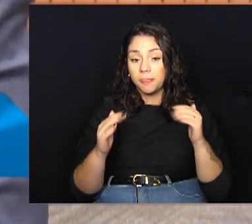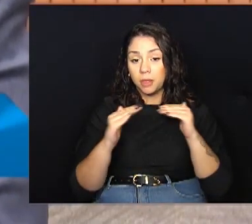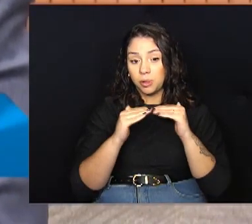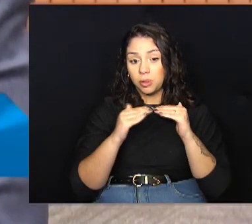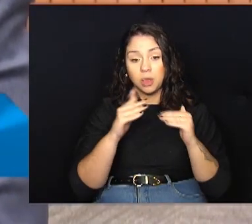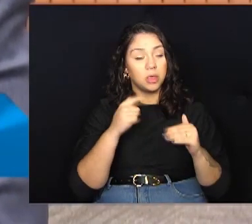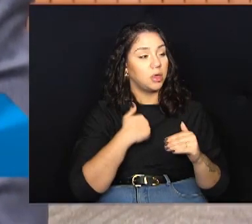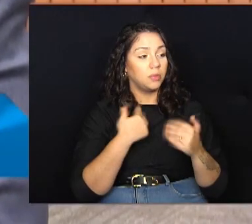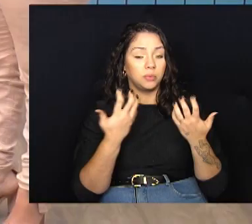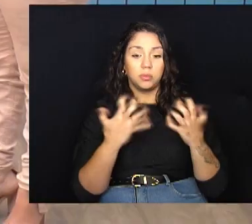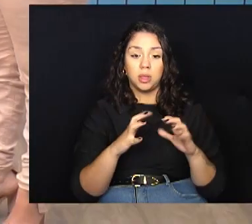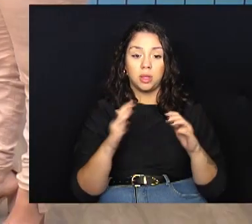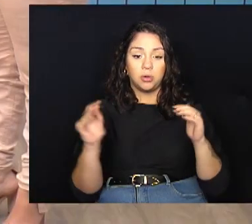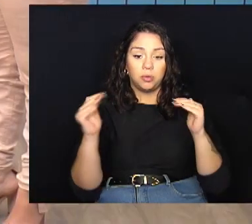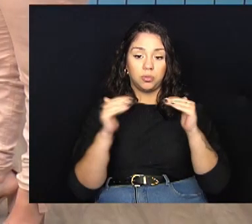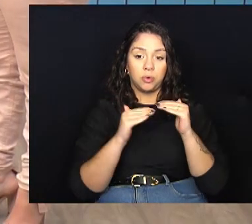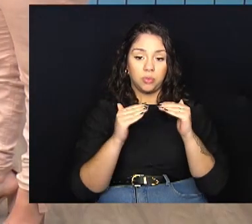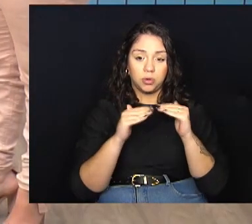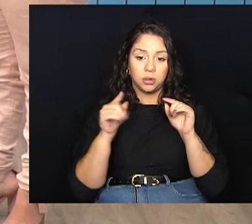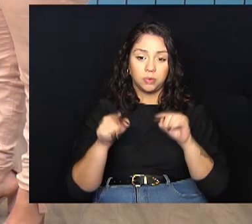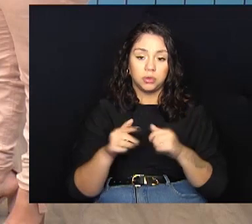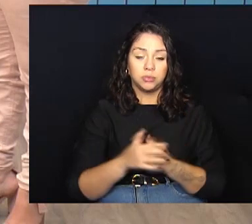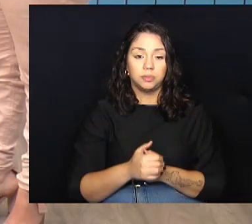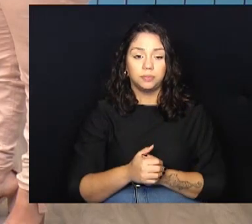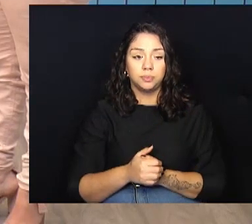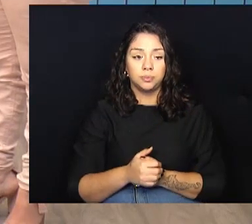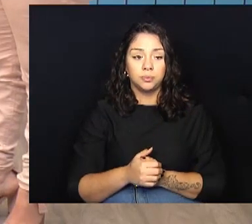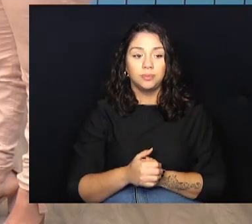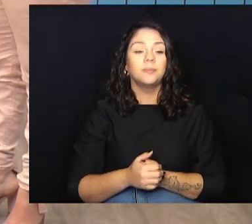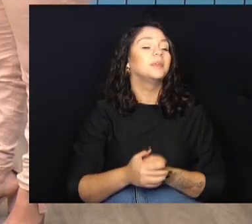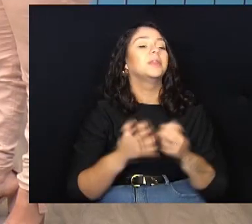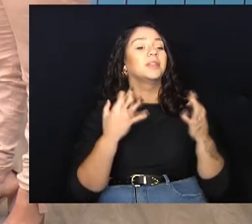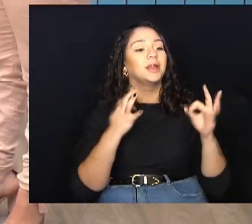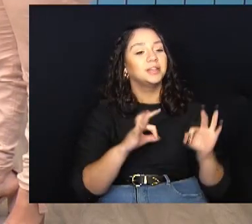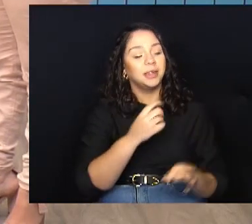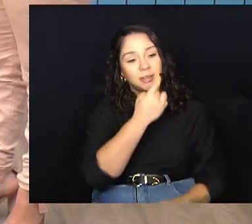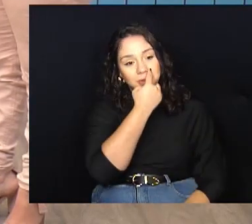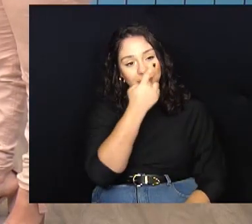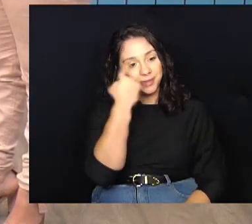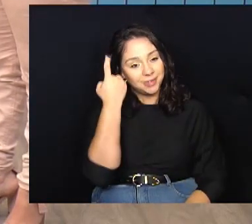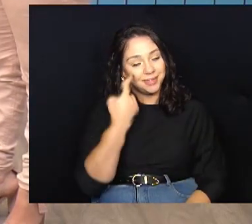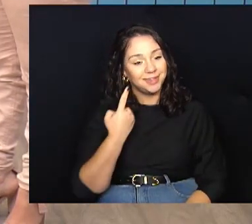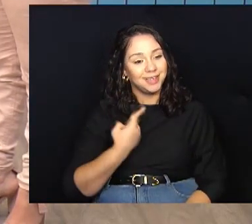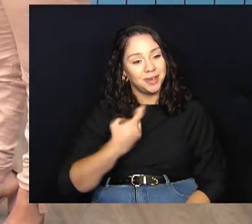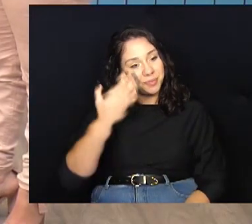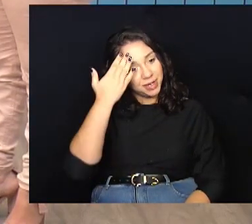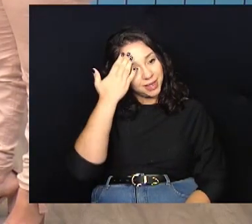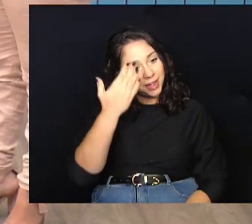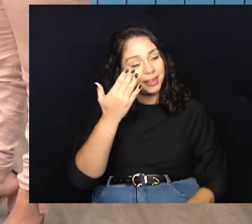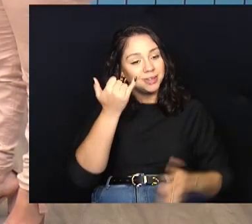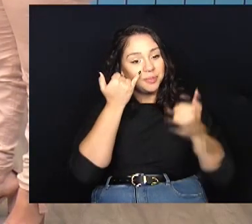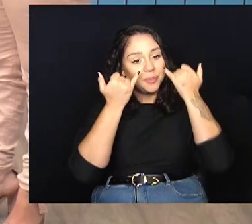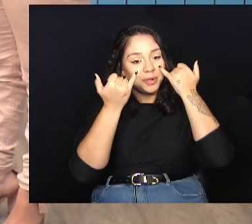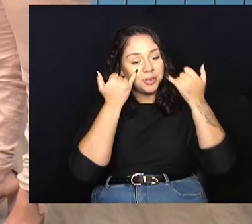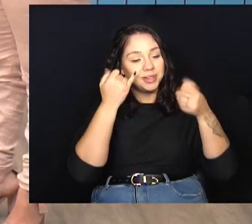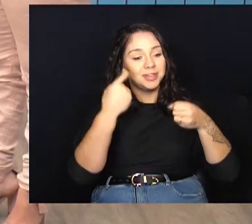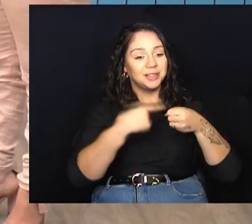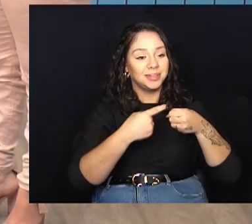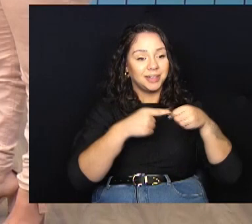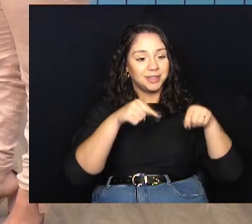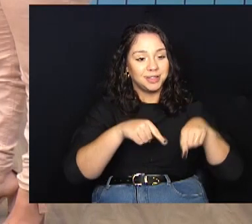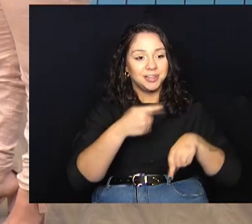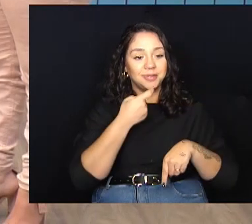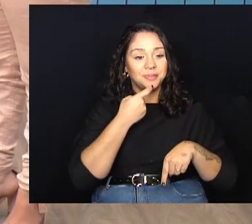ser Tá certo então menina abriu Muito obrigado primeiro pelas notícias da Metrópole de Campinas